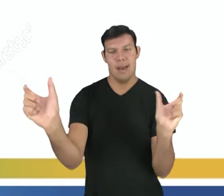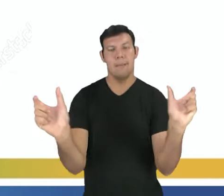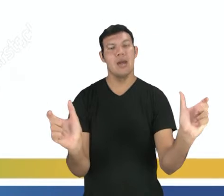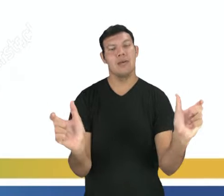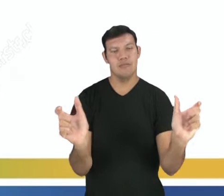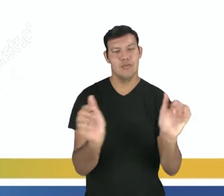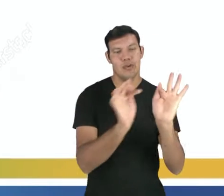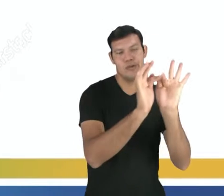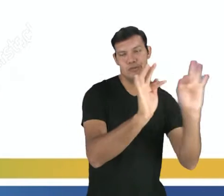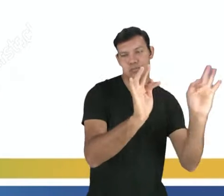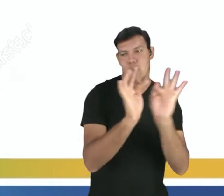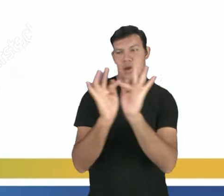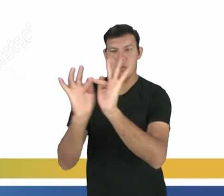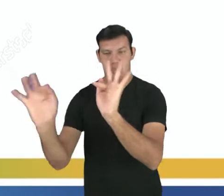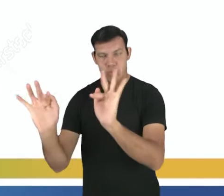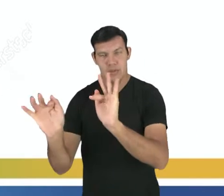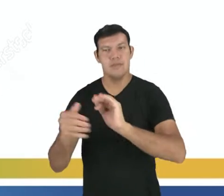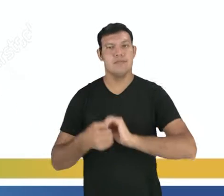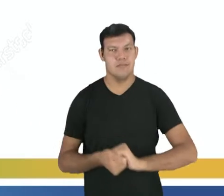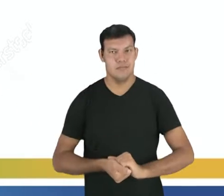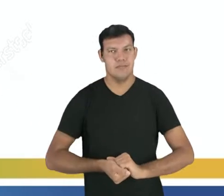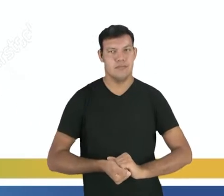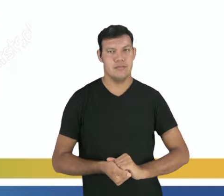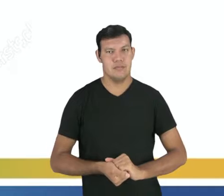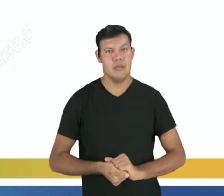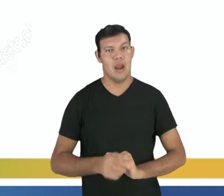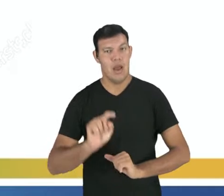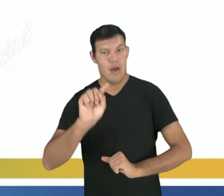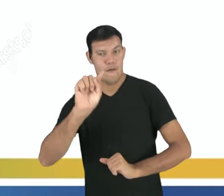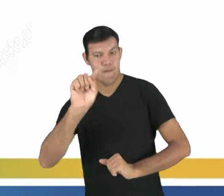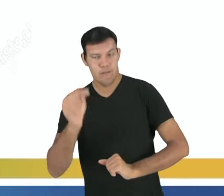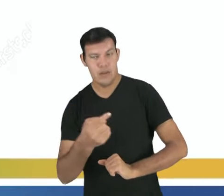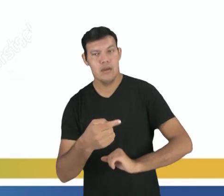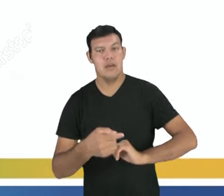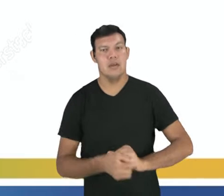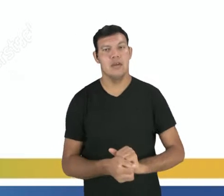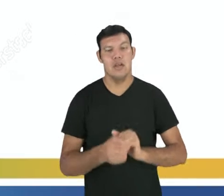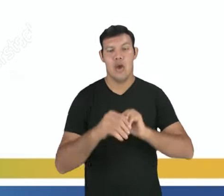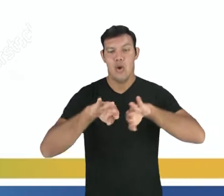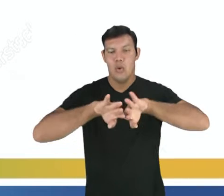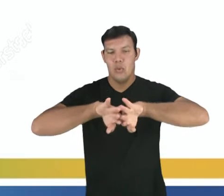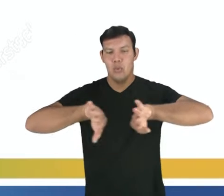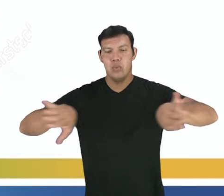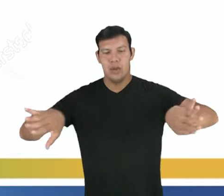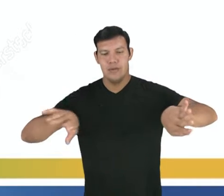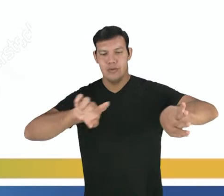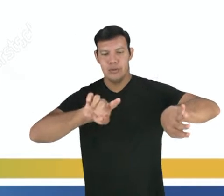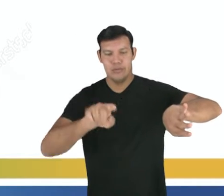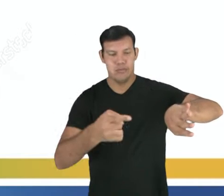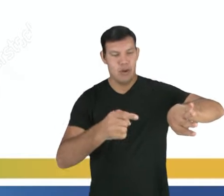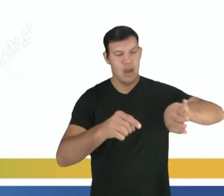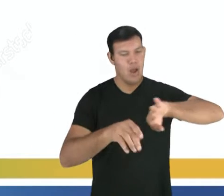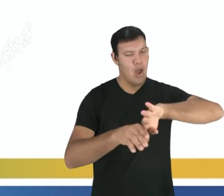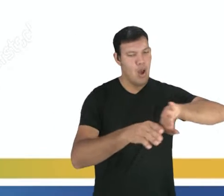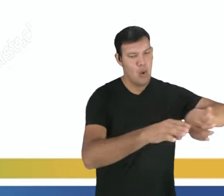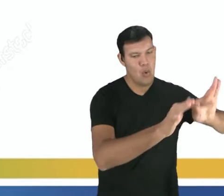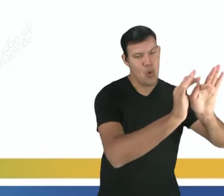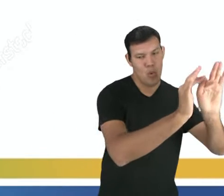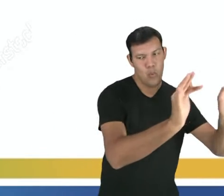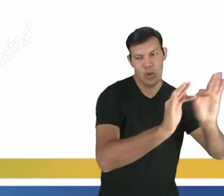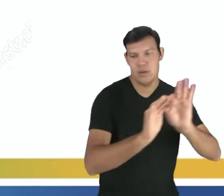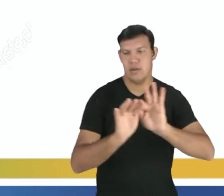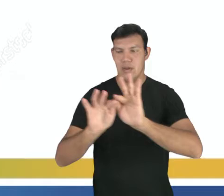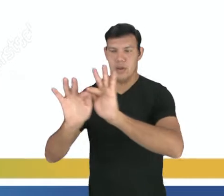ou orações dentro do período. Tá? Então a vírgula ela vem para quê? Para separar, tá? As orações ali,